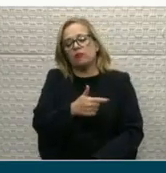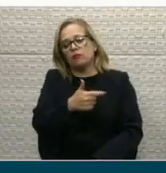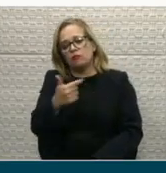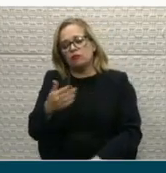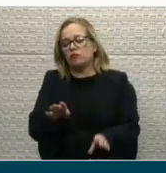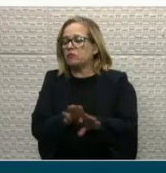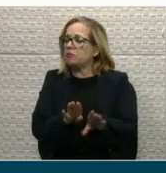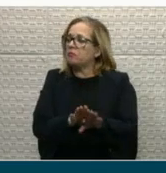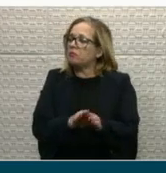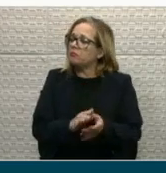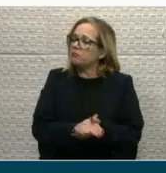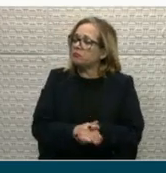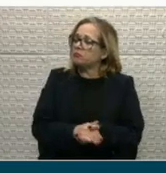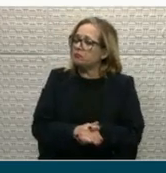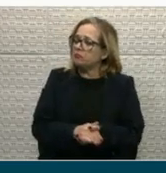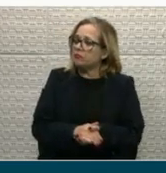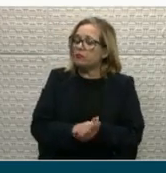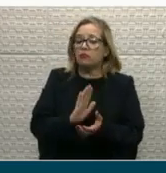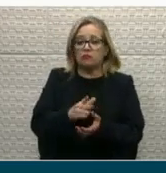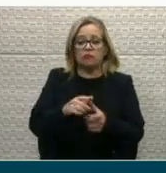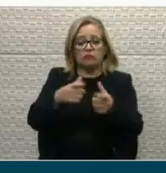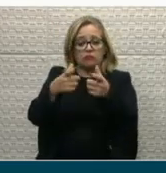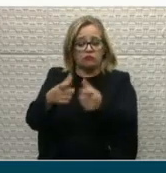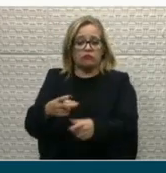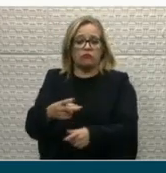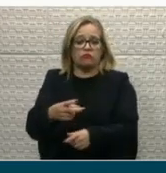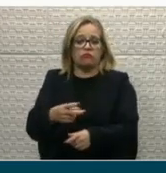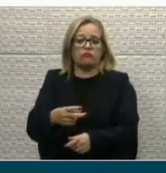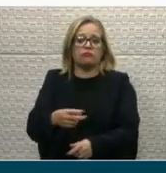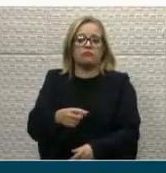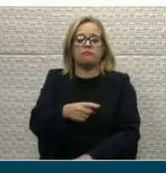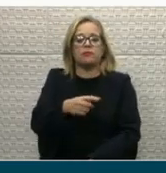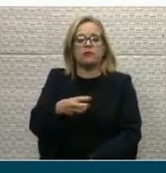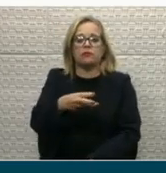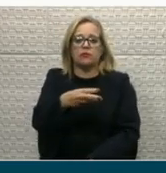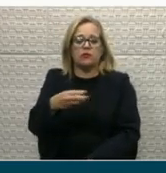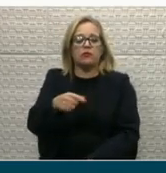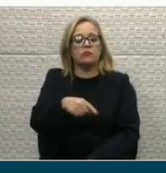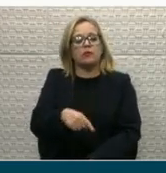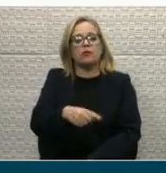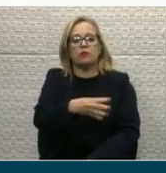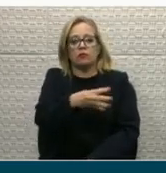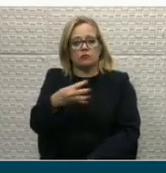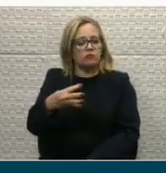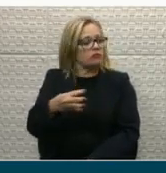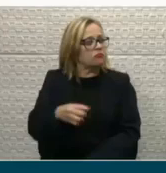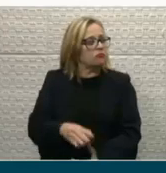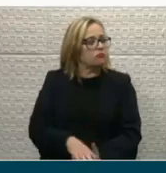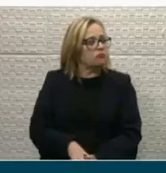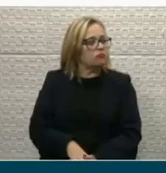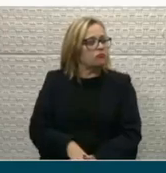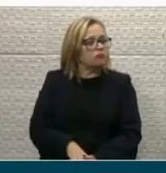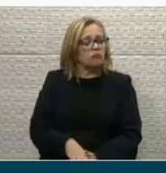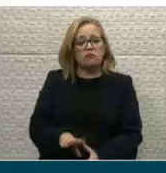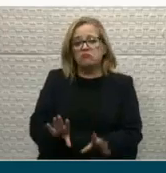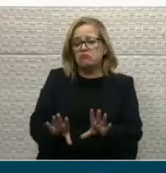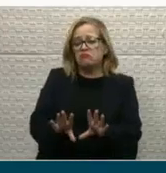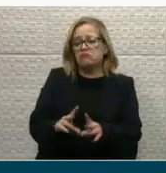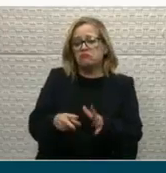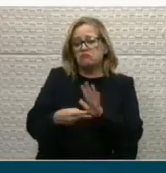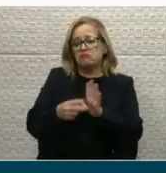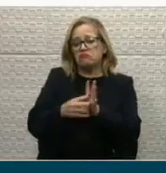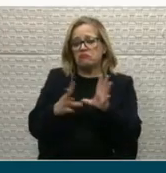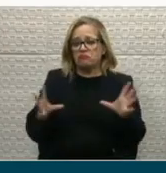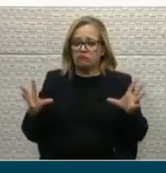1, e na segunda coluna, menos 3 e 4. Que, em resumo, no